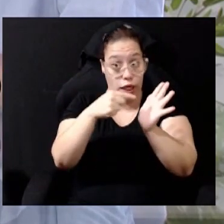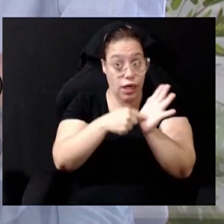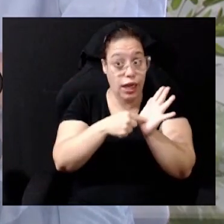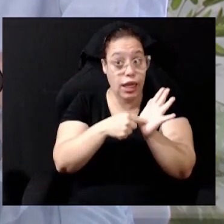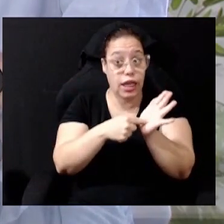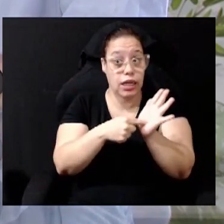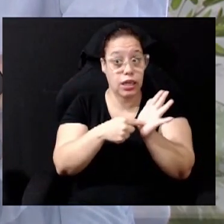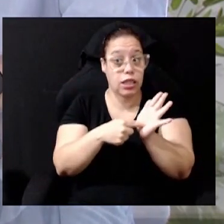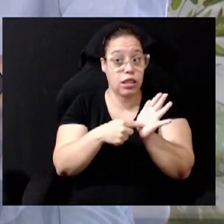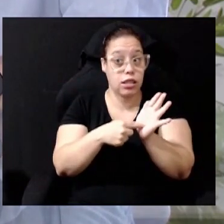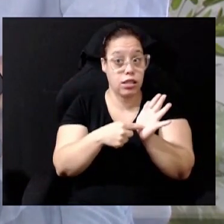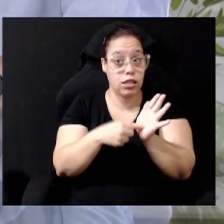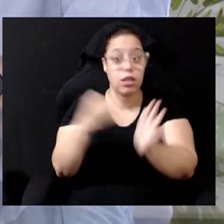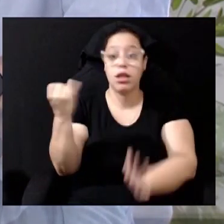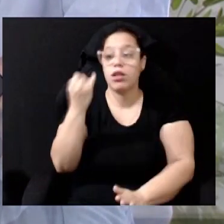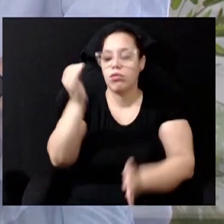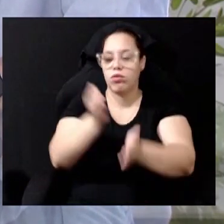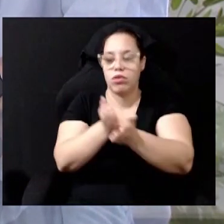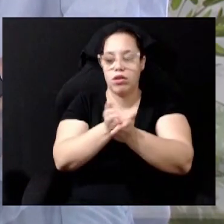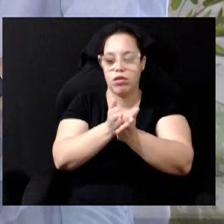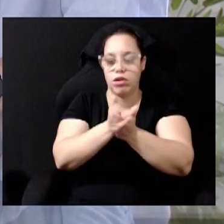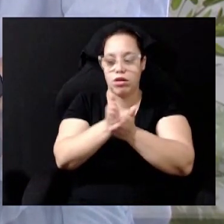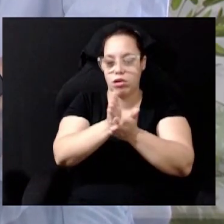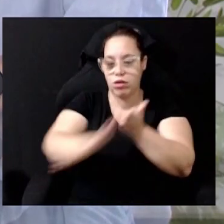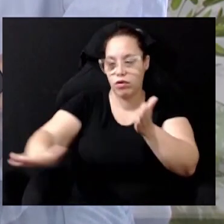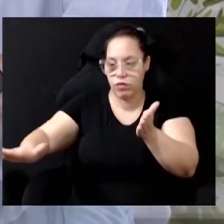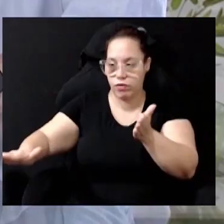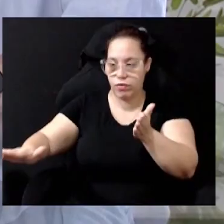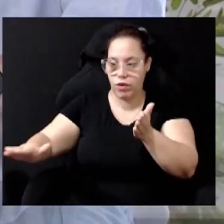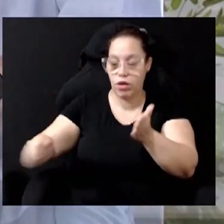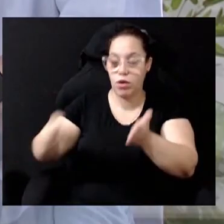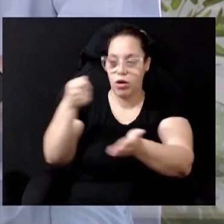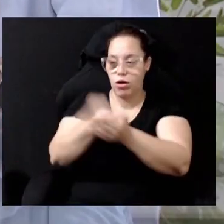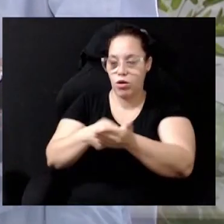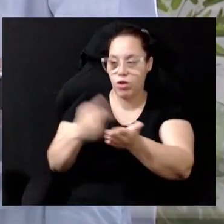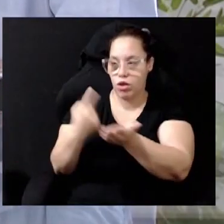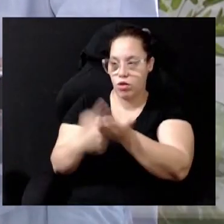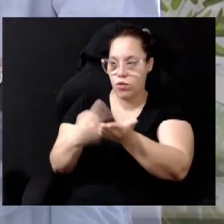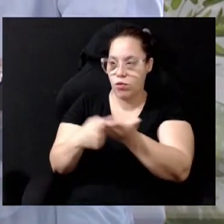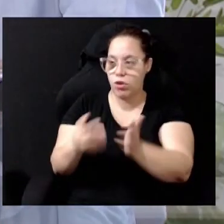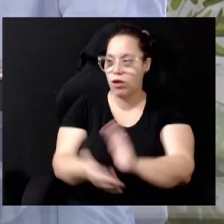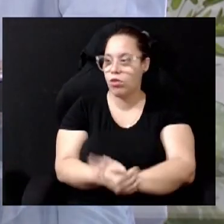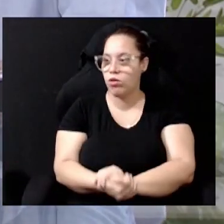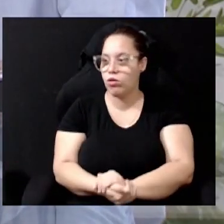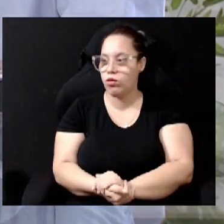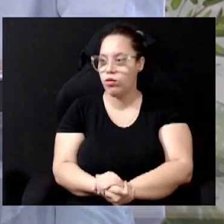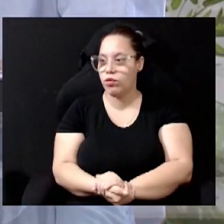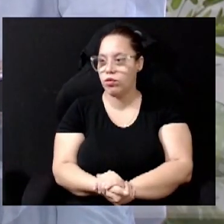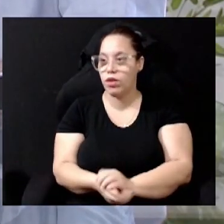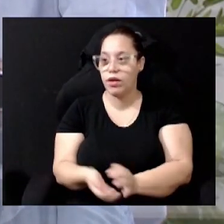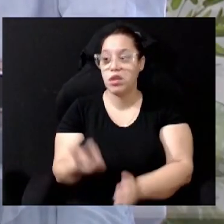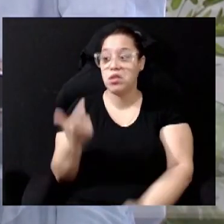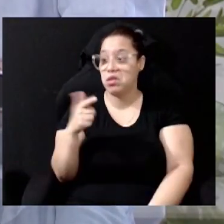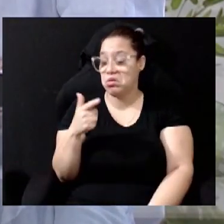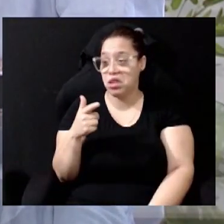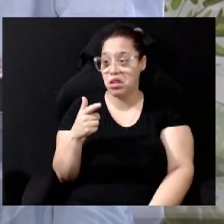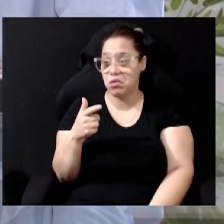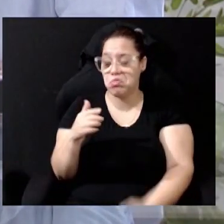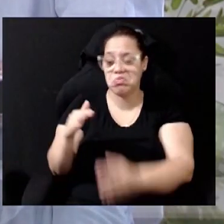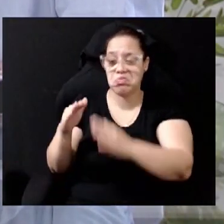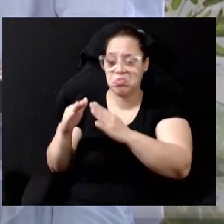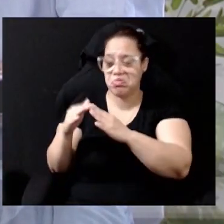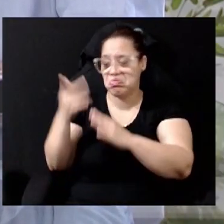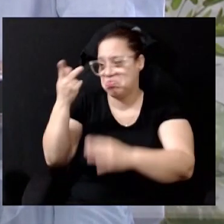importante separar esse dinheiro para honrar esses compromissos. Agora, se a pessoa não tem propriedade, se a pessoa não